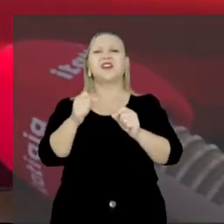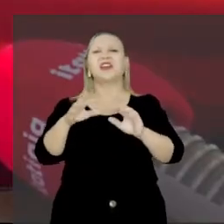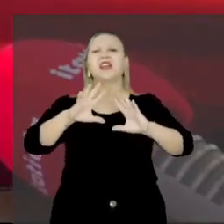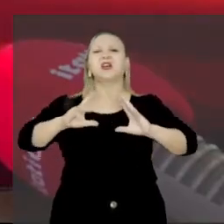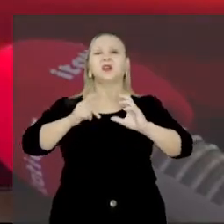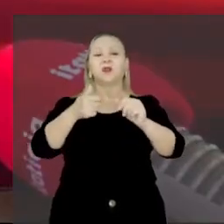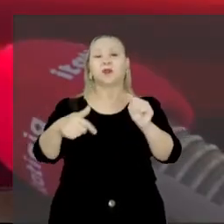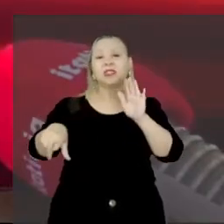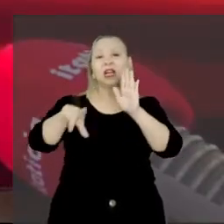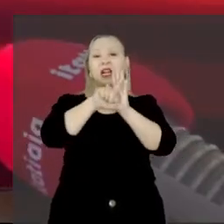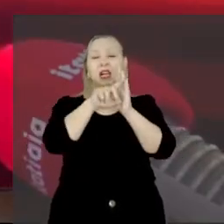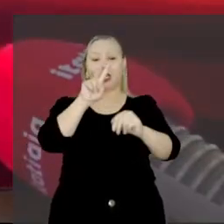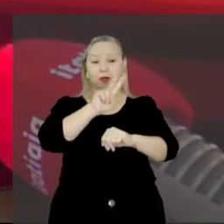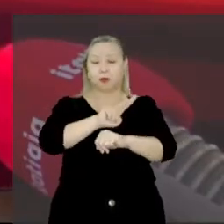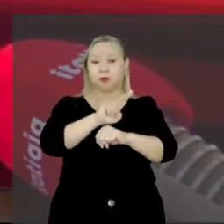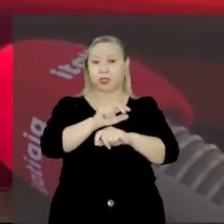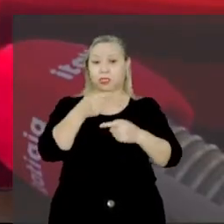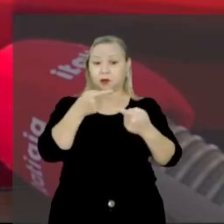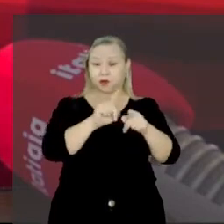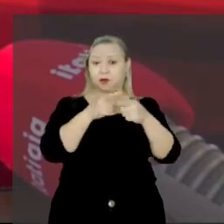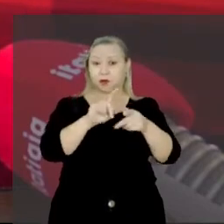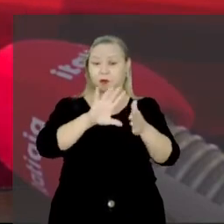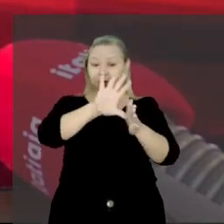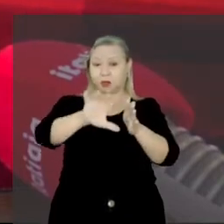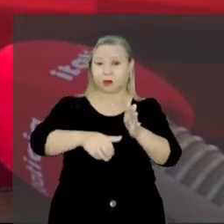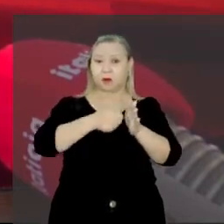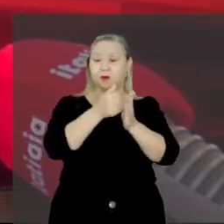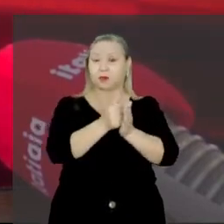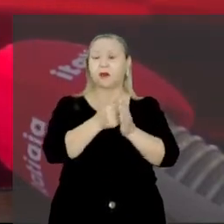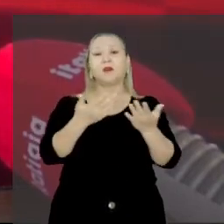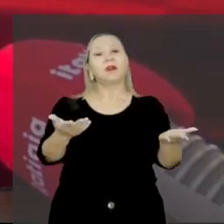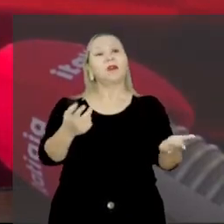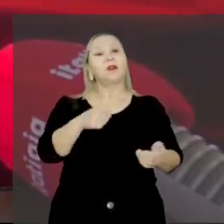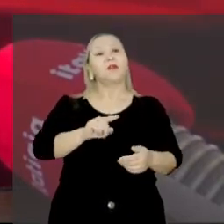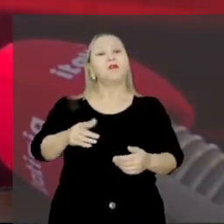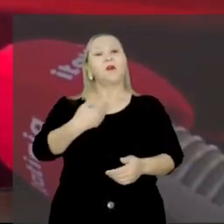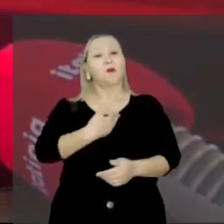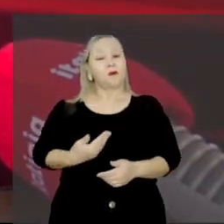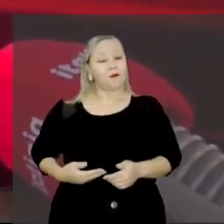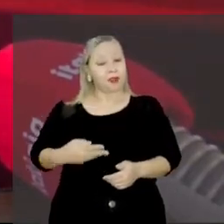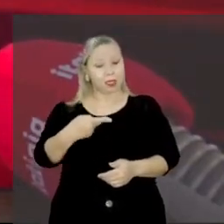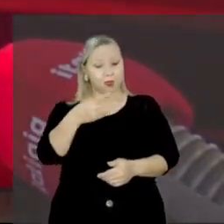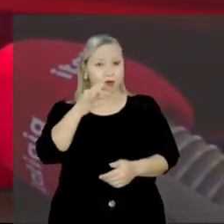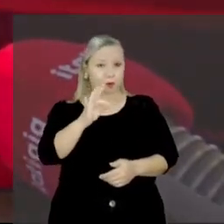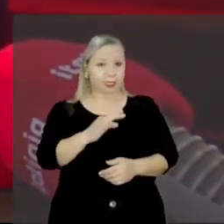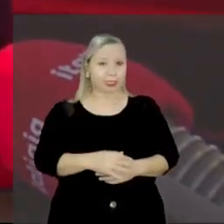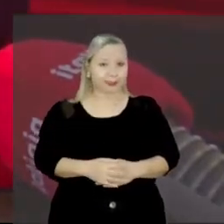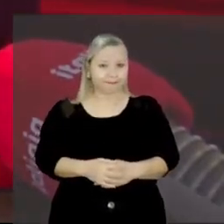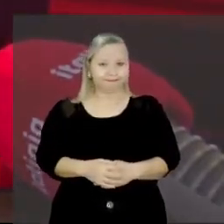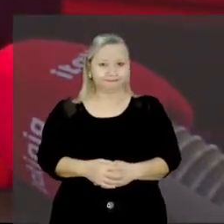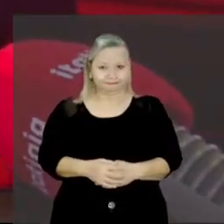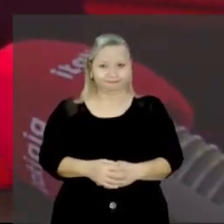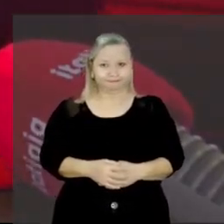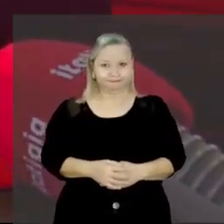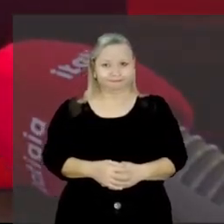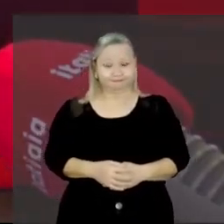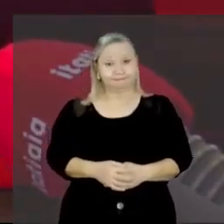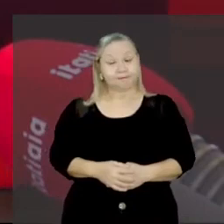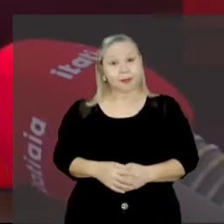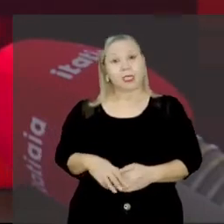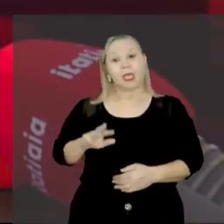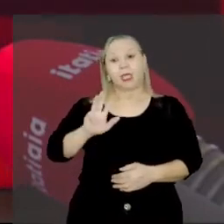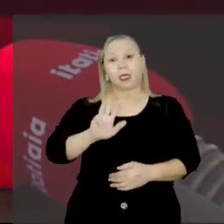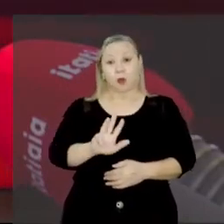as eleições de 2006 contra Geraldo Alckmin, ex-governador de São Paulo. O senhor não acha uma incoerência agora o